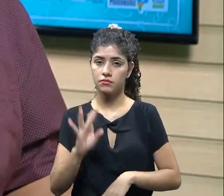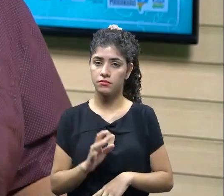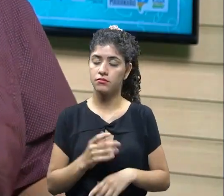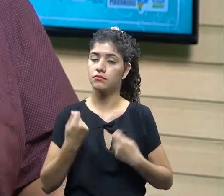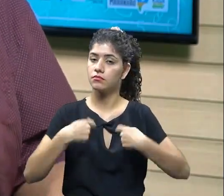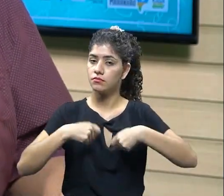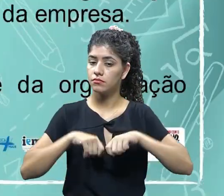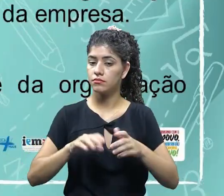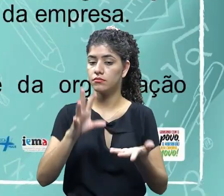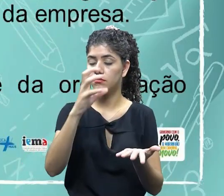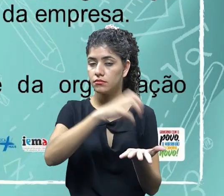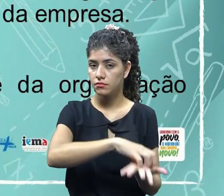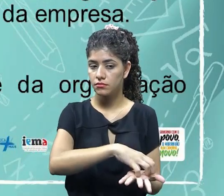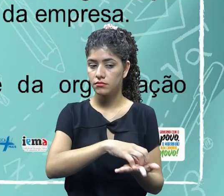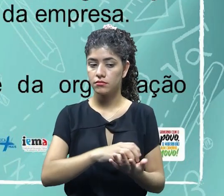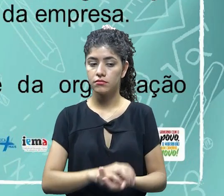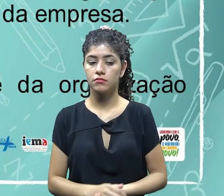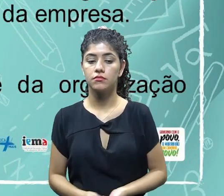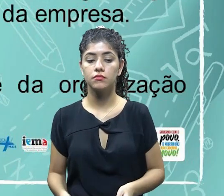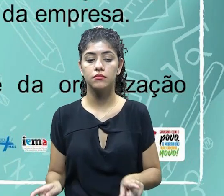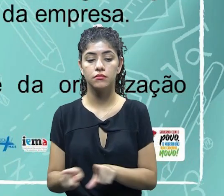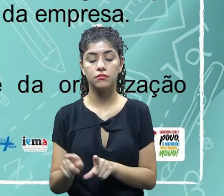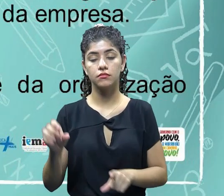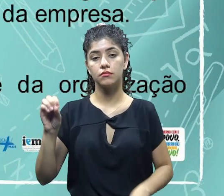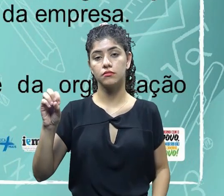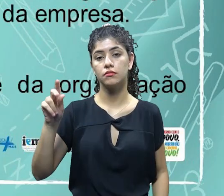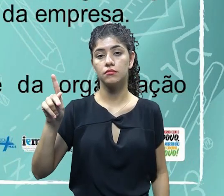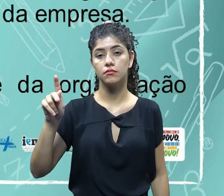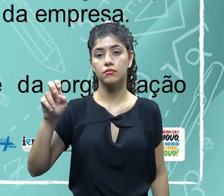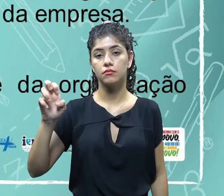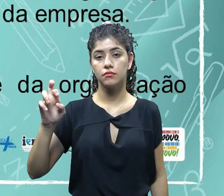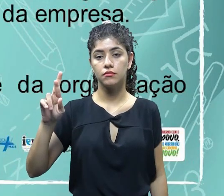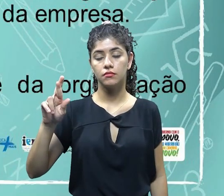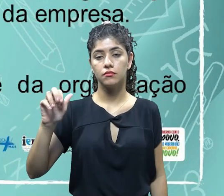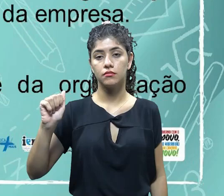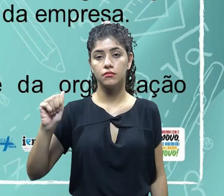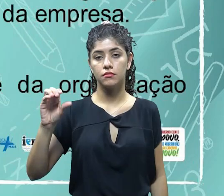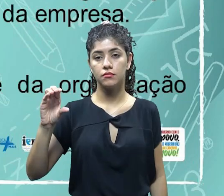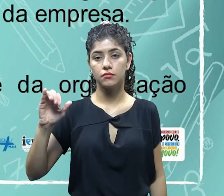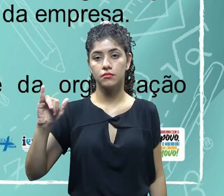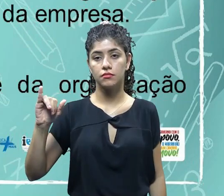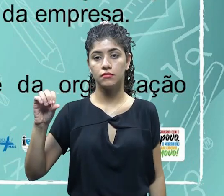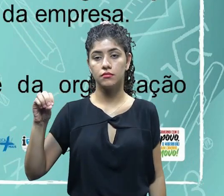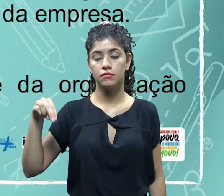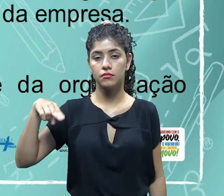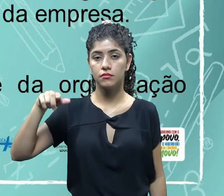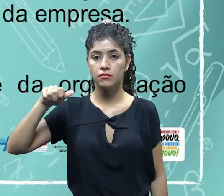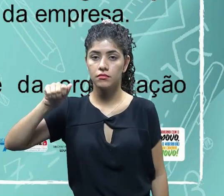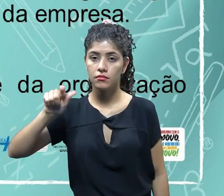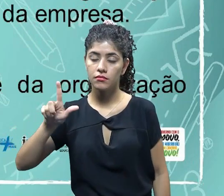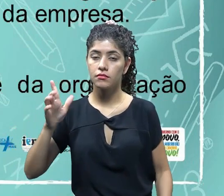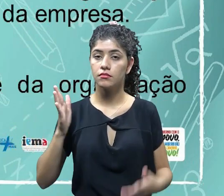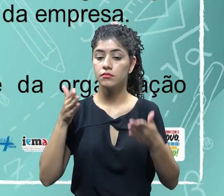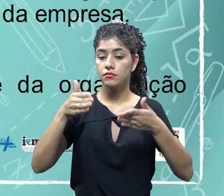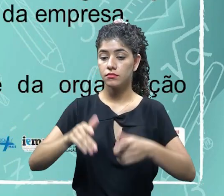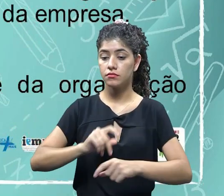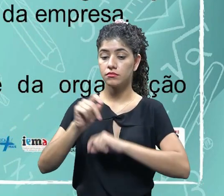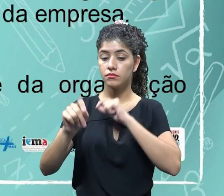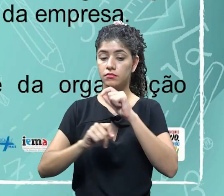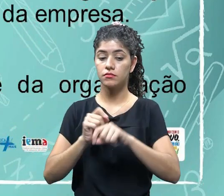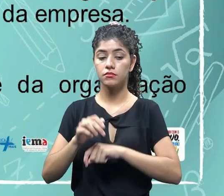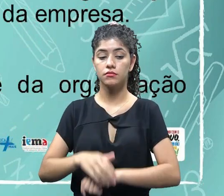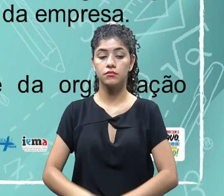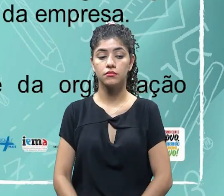somente nesse setor. E o último, que é o operacional, aí já está ligado